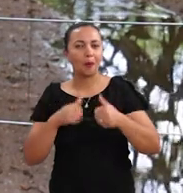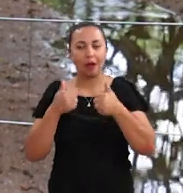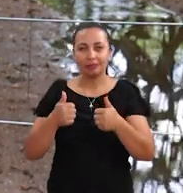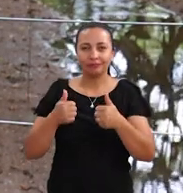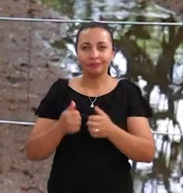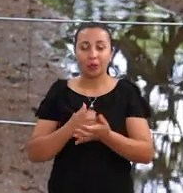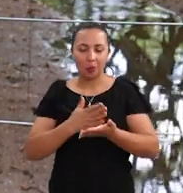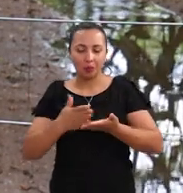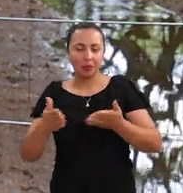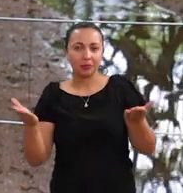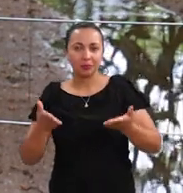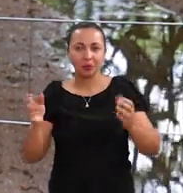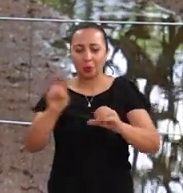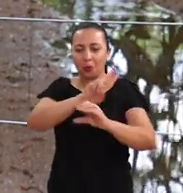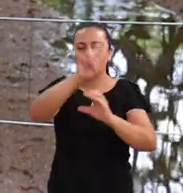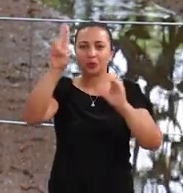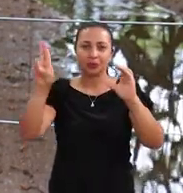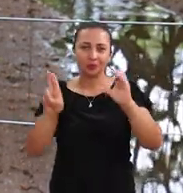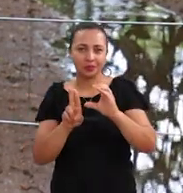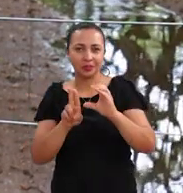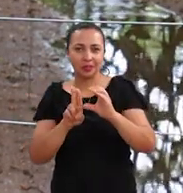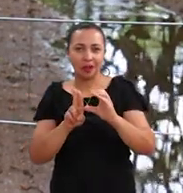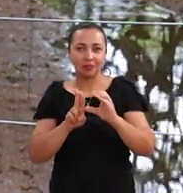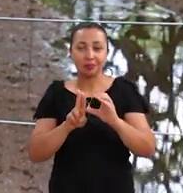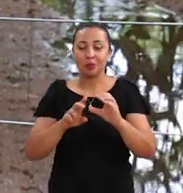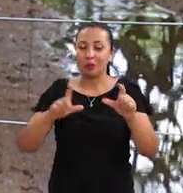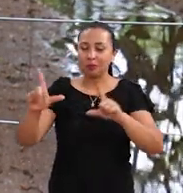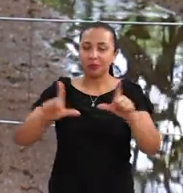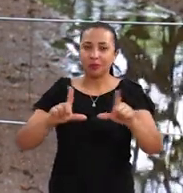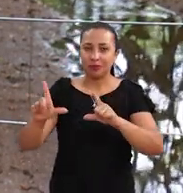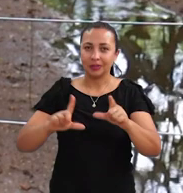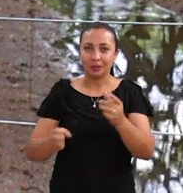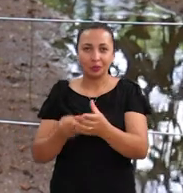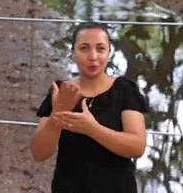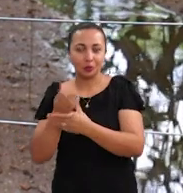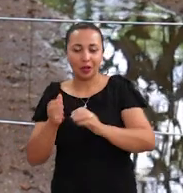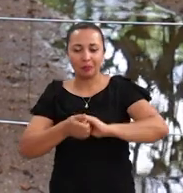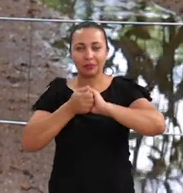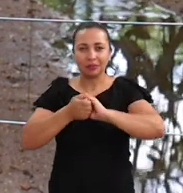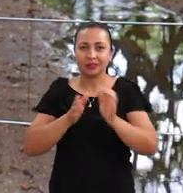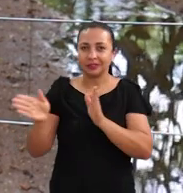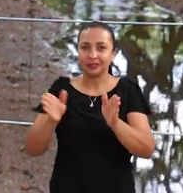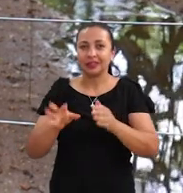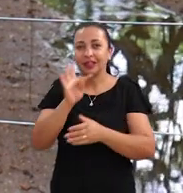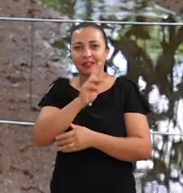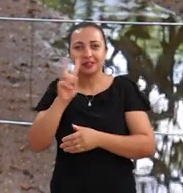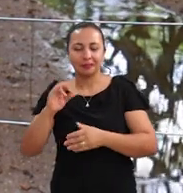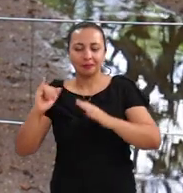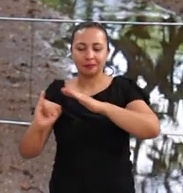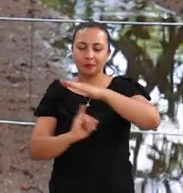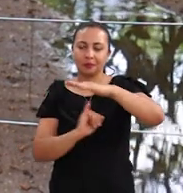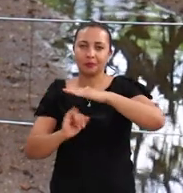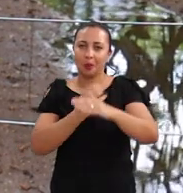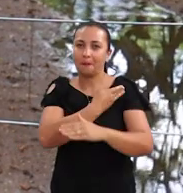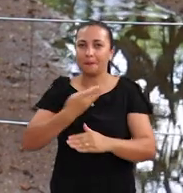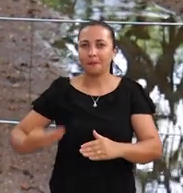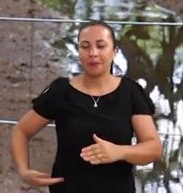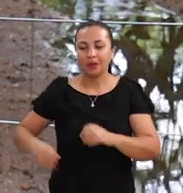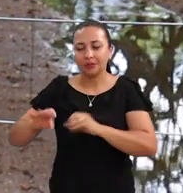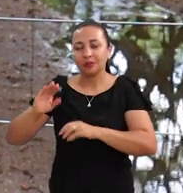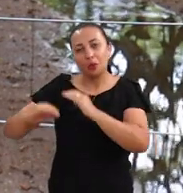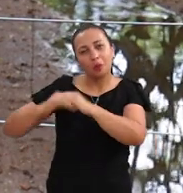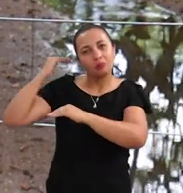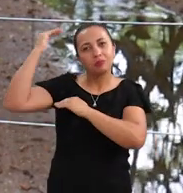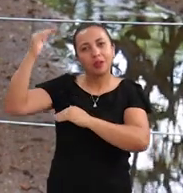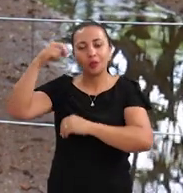Olá, tudo bem? A partir de agora começa mais um Universciência, um programa fruto da parceria entre TVs e instituições públicas de